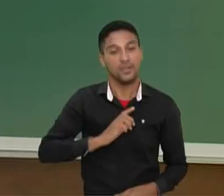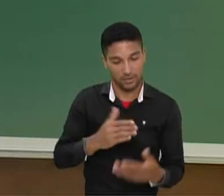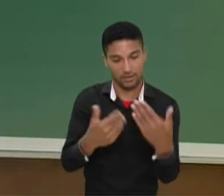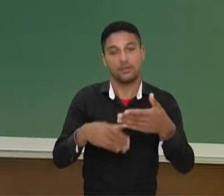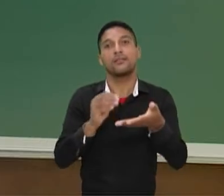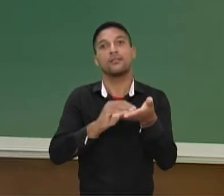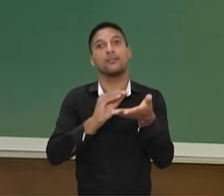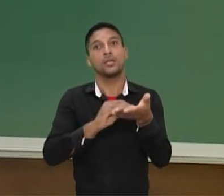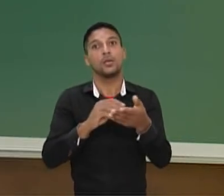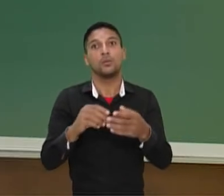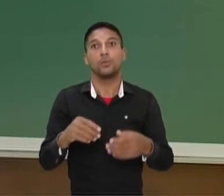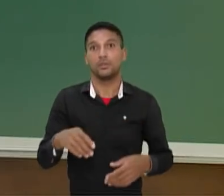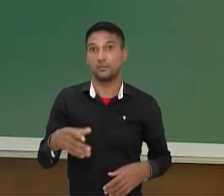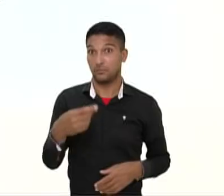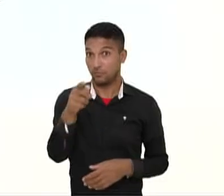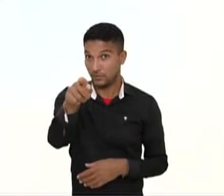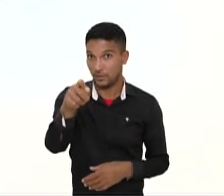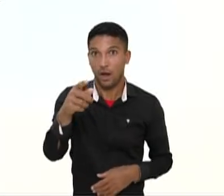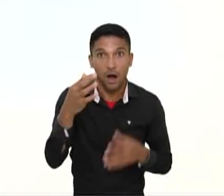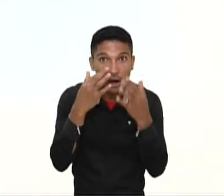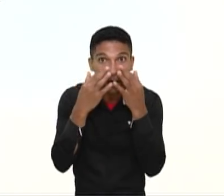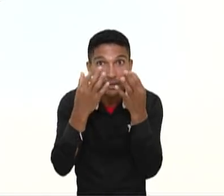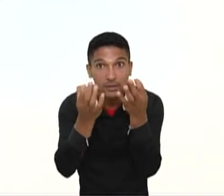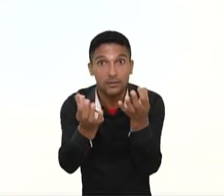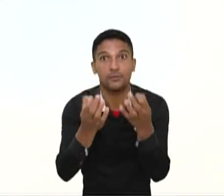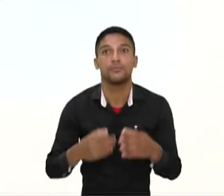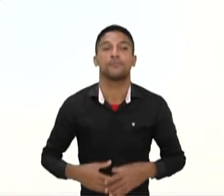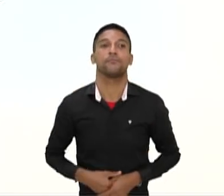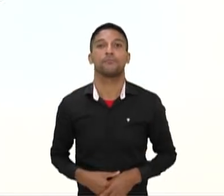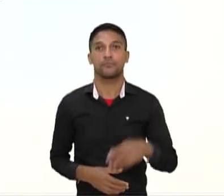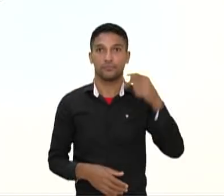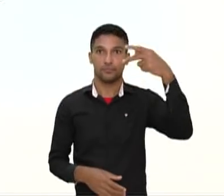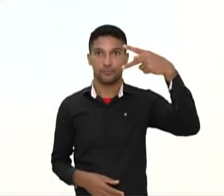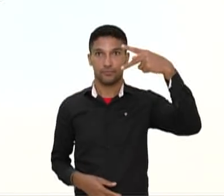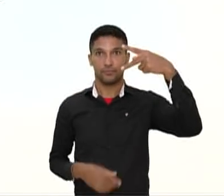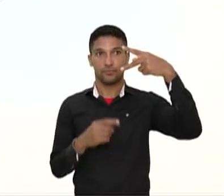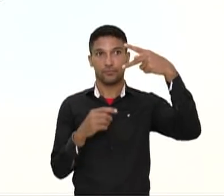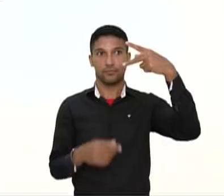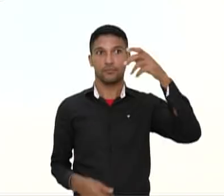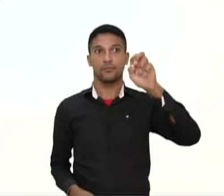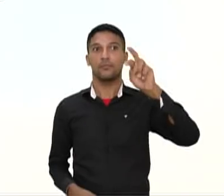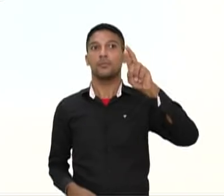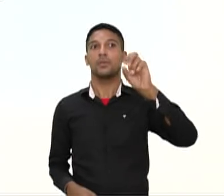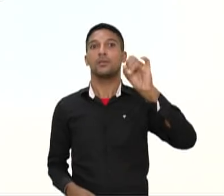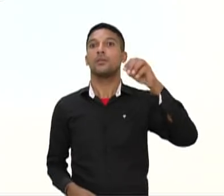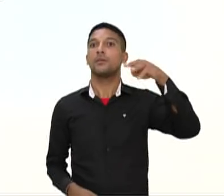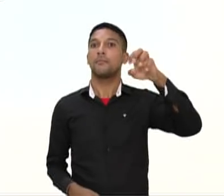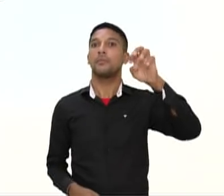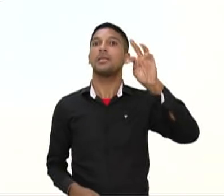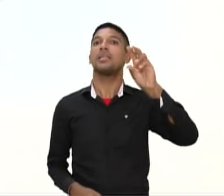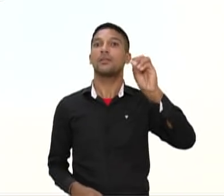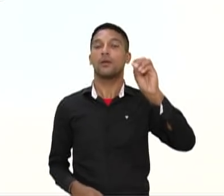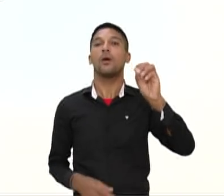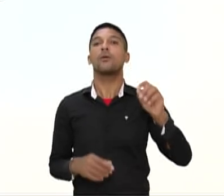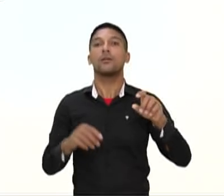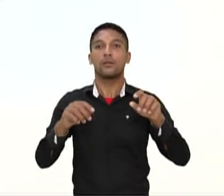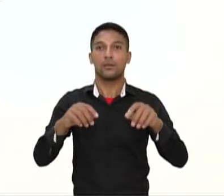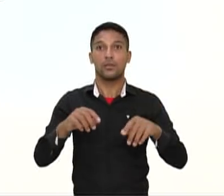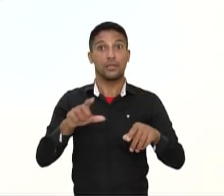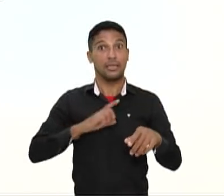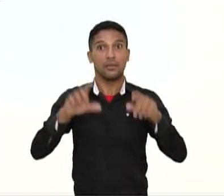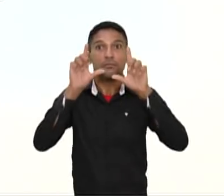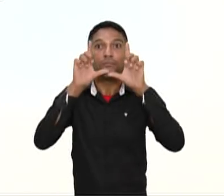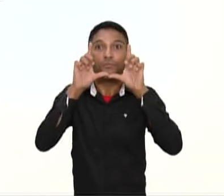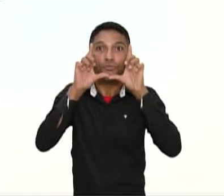A notícia boa é essa, não é difícil. Então, perímetro, nós já comentamos nas últimas aulas. Soma de todos os lados de uma